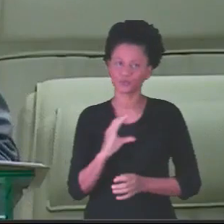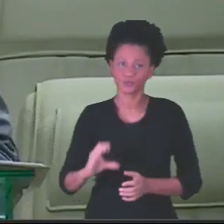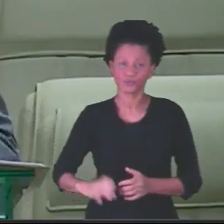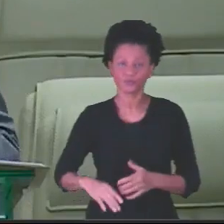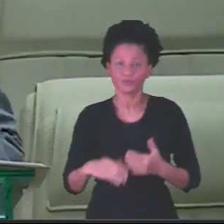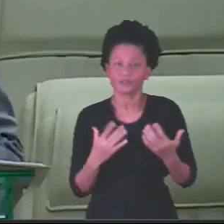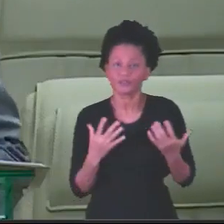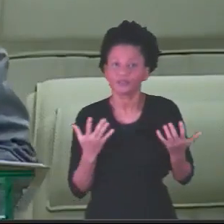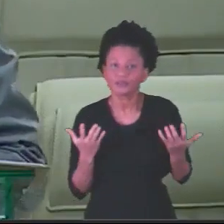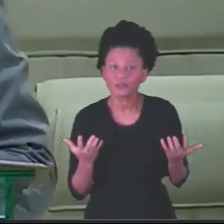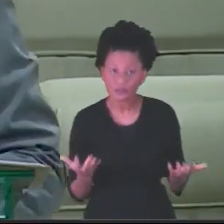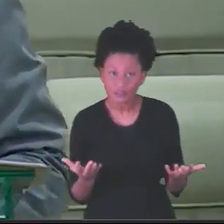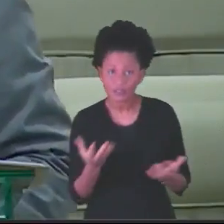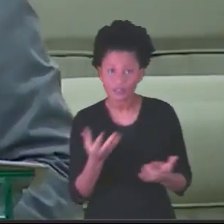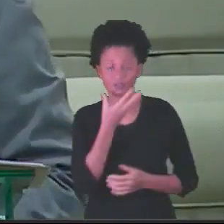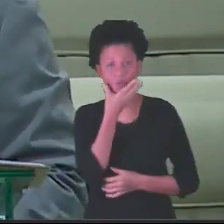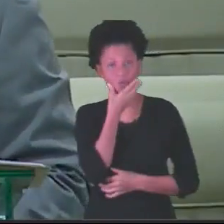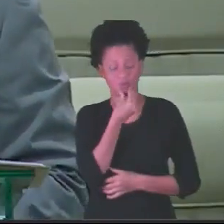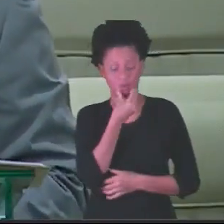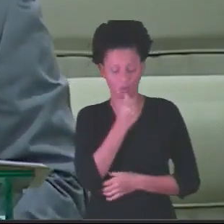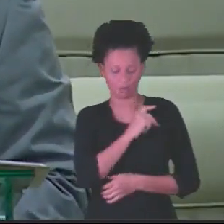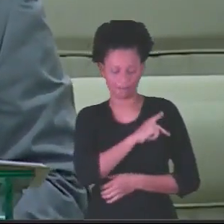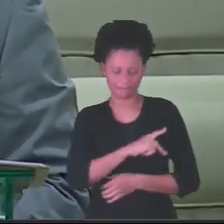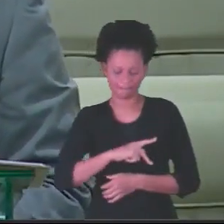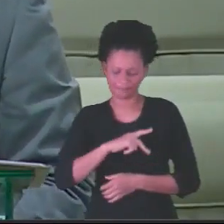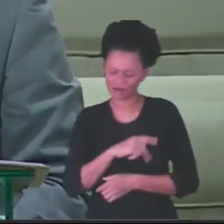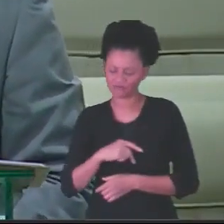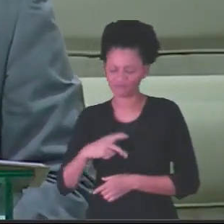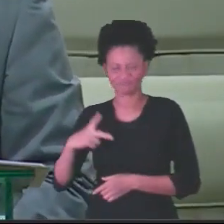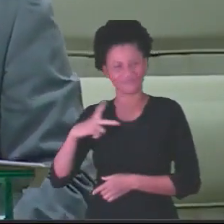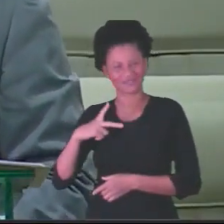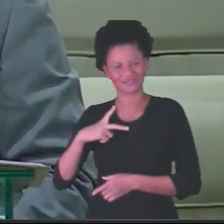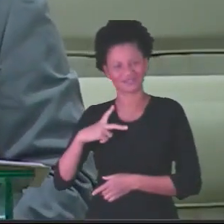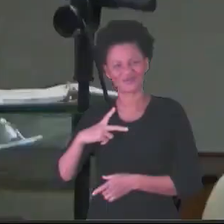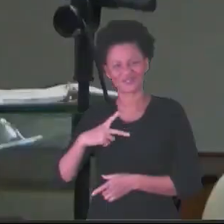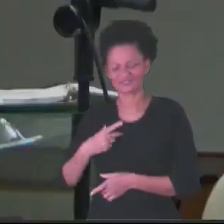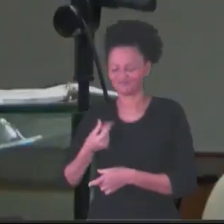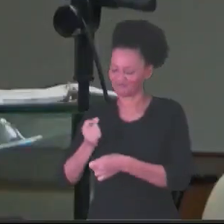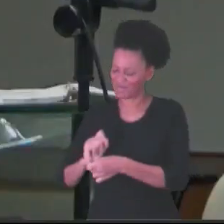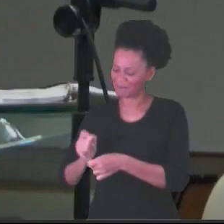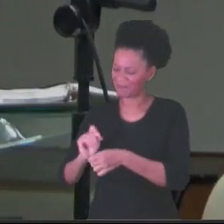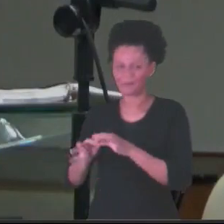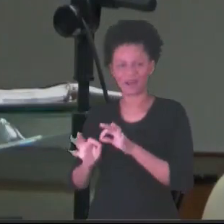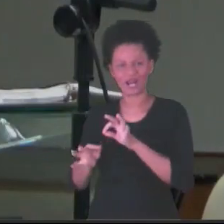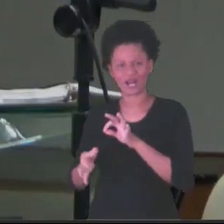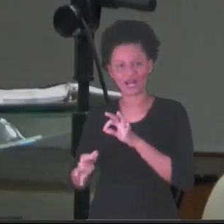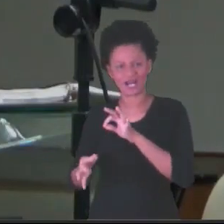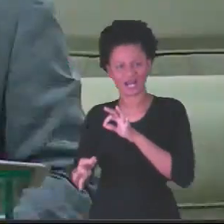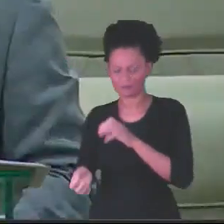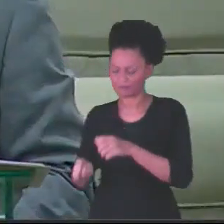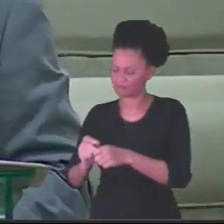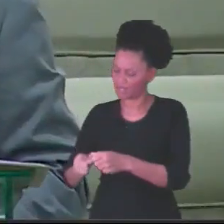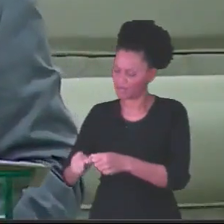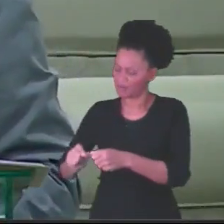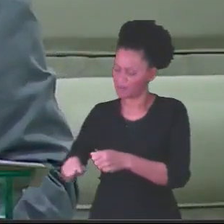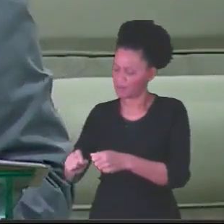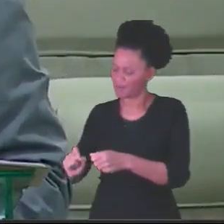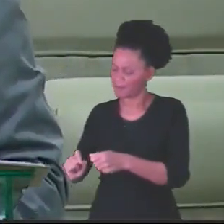transmitir a igreja de filipos as suas intimidades ou seja ele vai compartilhar